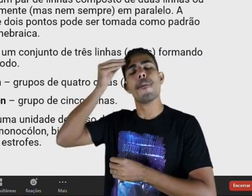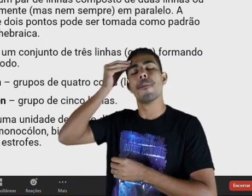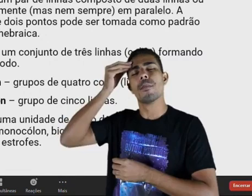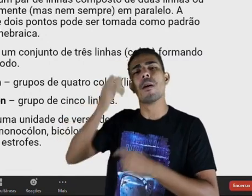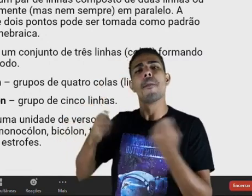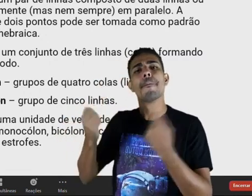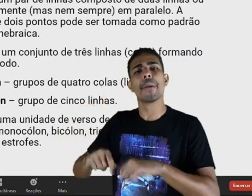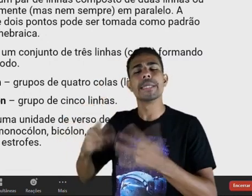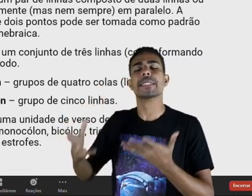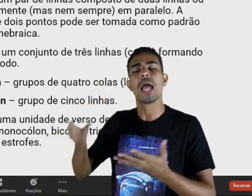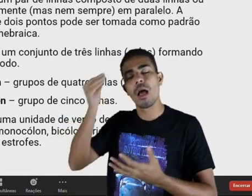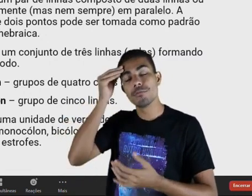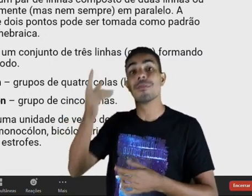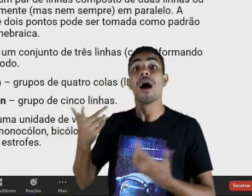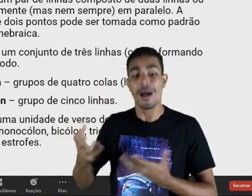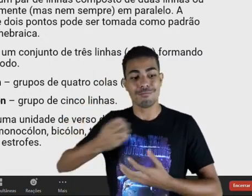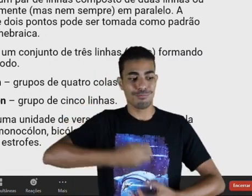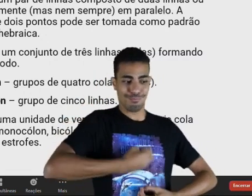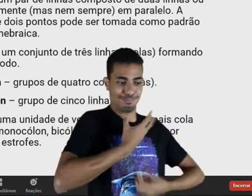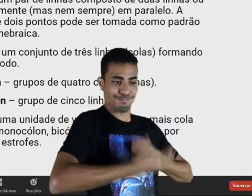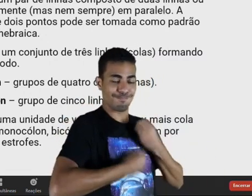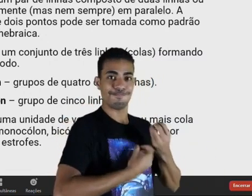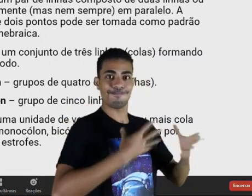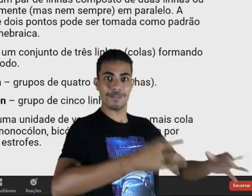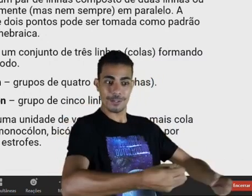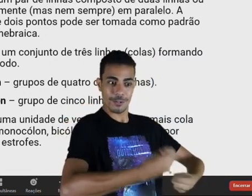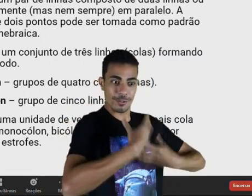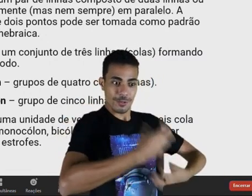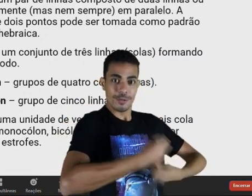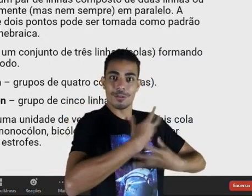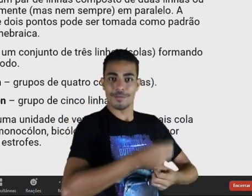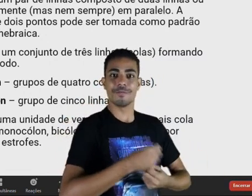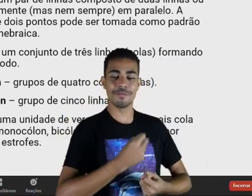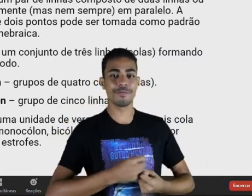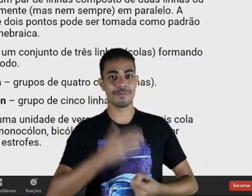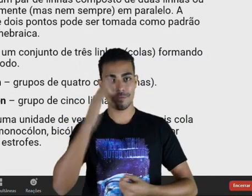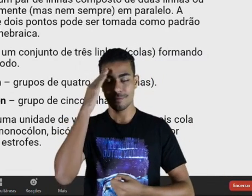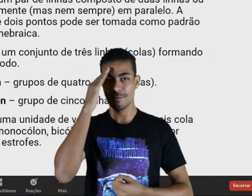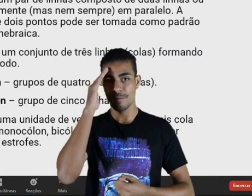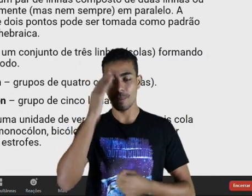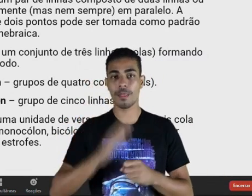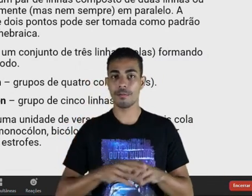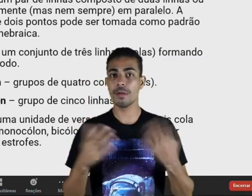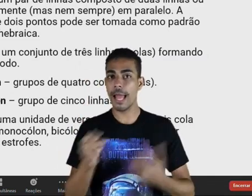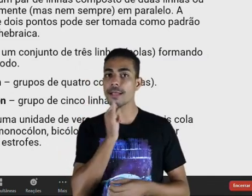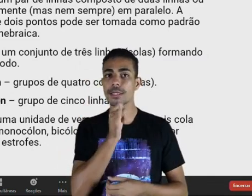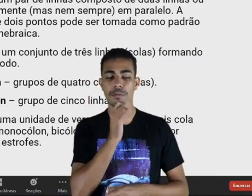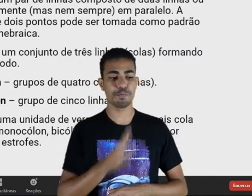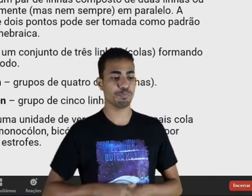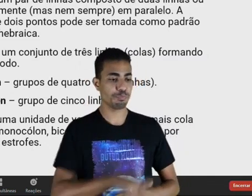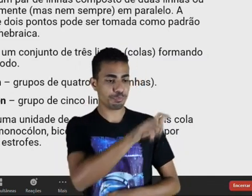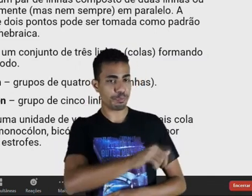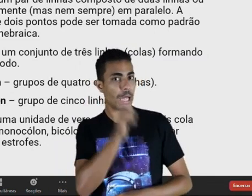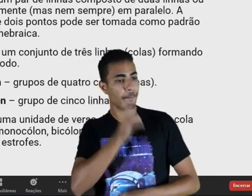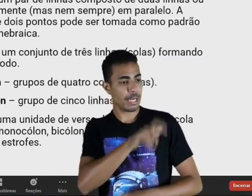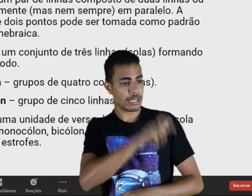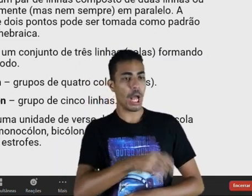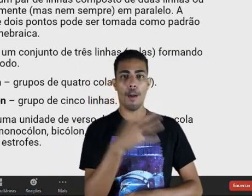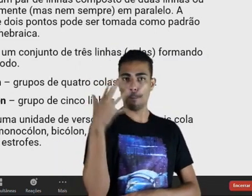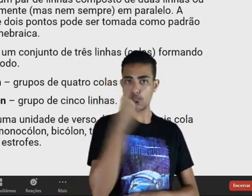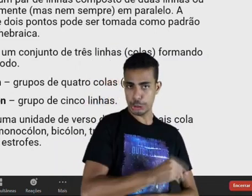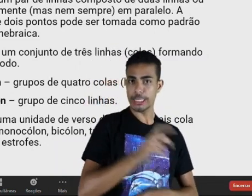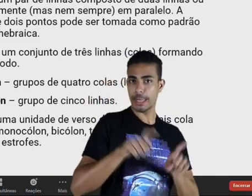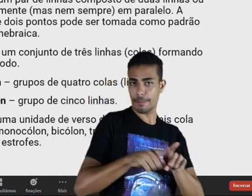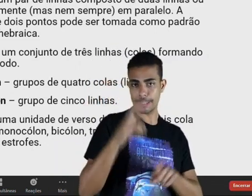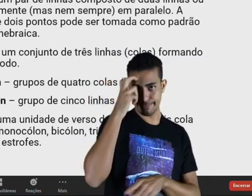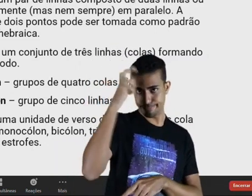poesia. E a poesia era um paralelismo de ideias. É como se eu dissesse assim, a menina era bonita e